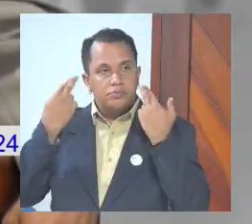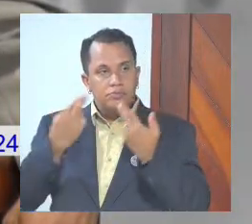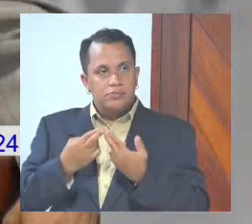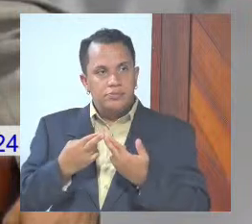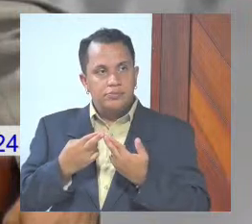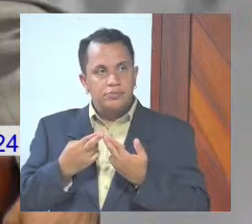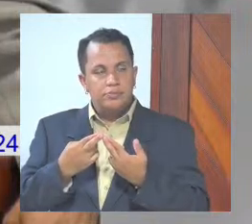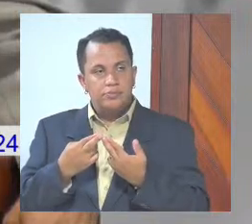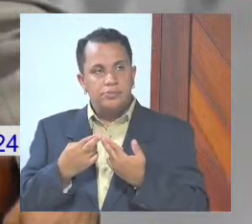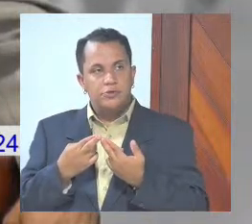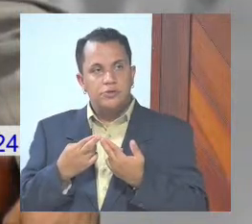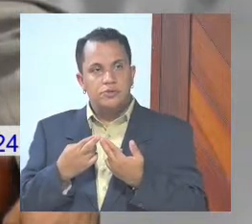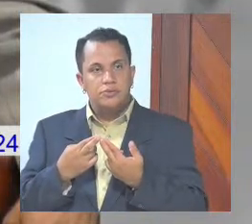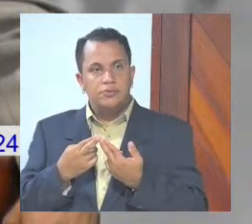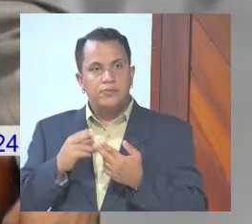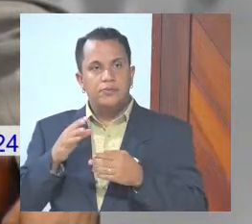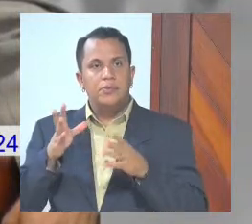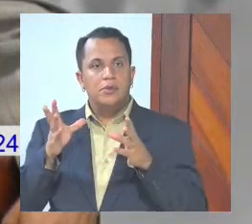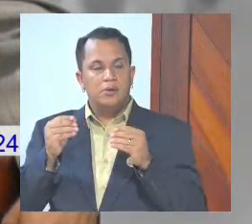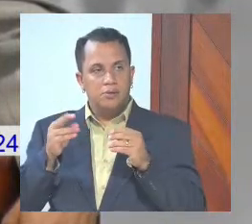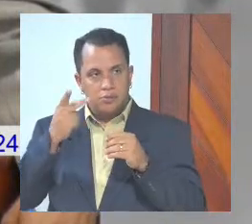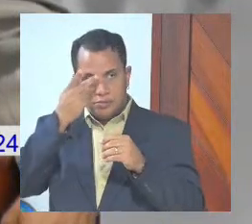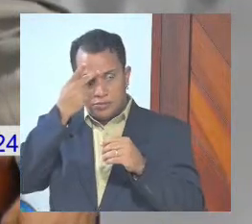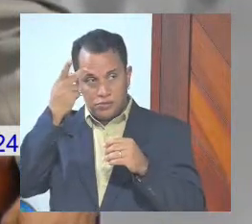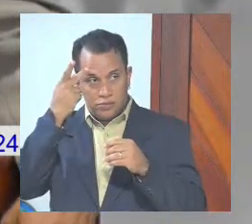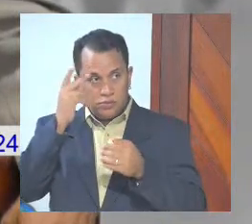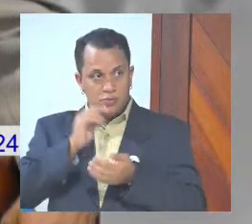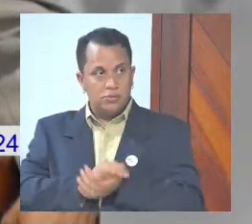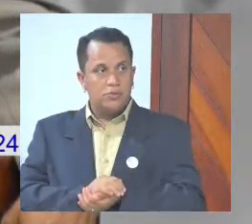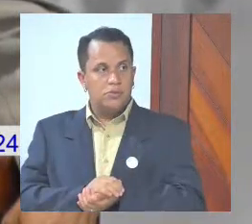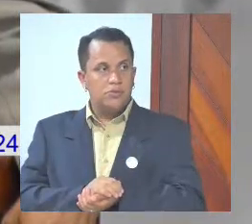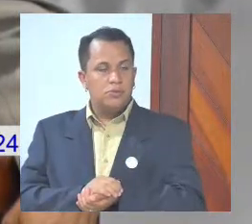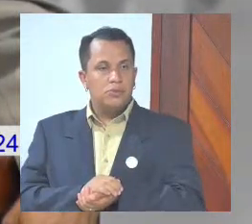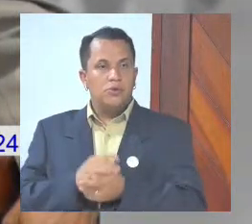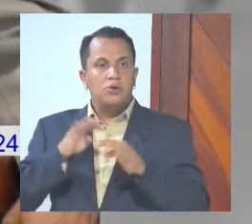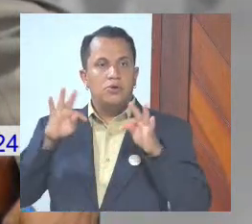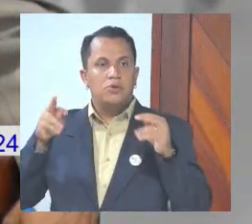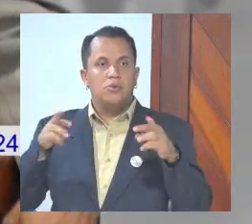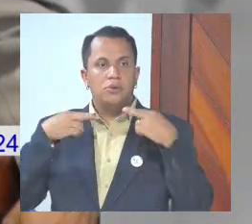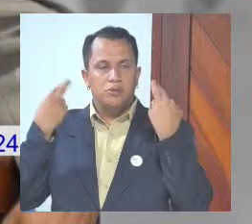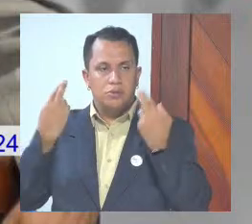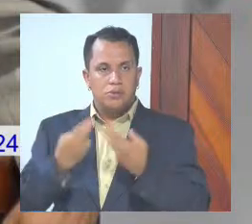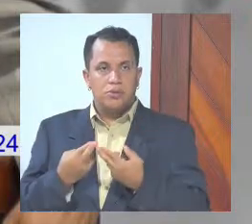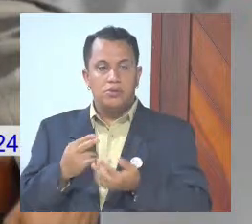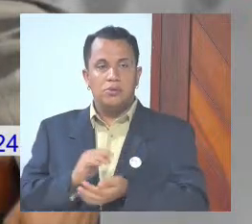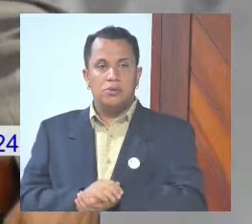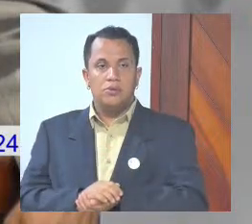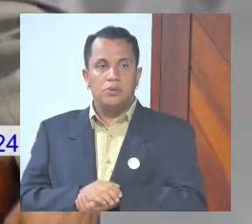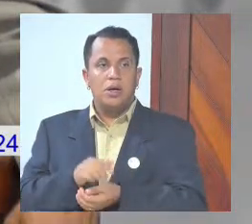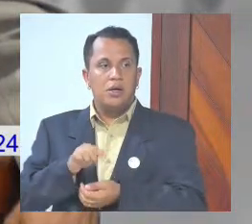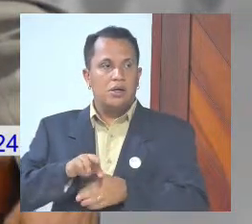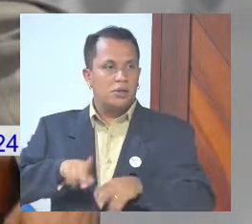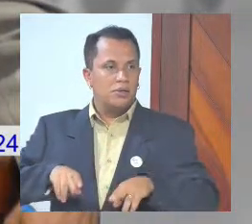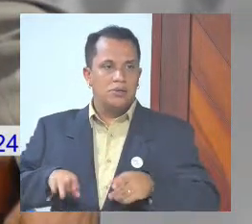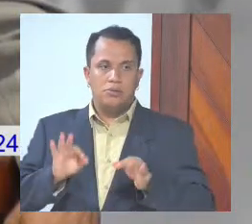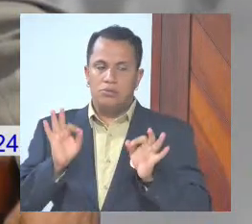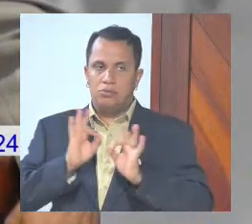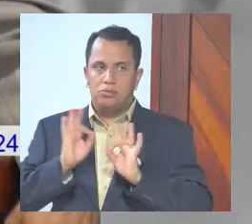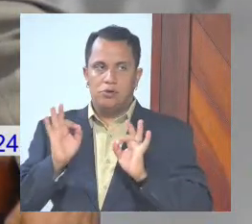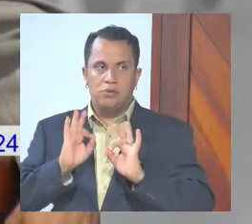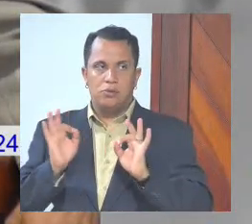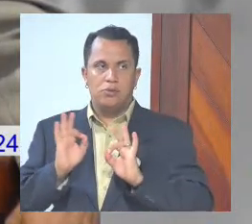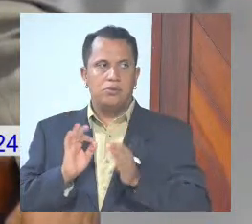a decisão termina sendo tomada pela maioria, né? Em todo colegiado, em toda assembleia. E aqui não é diferente.